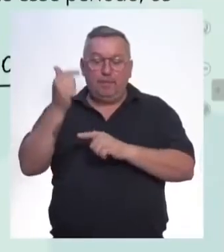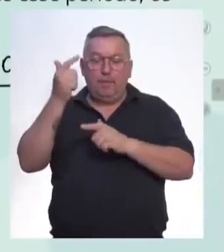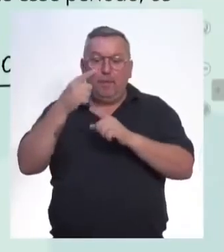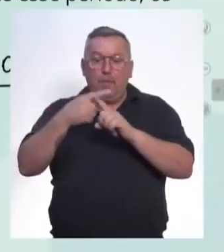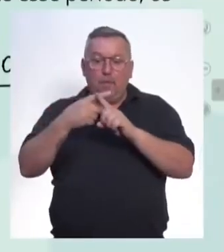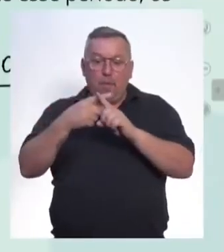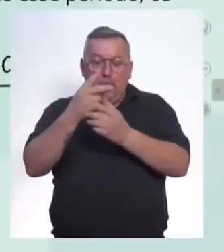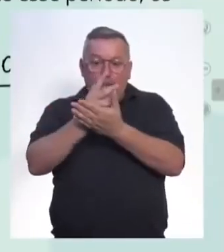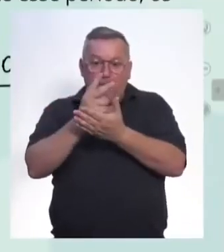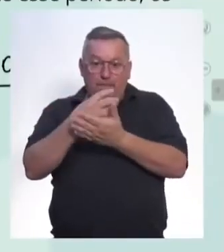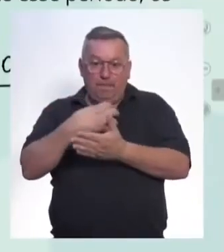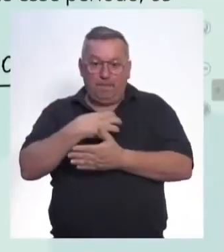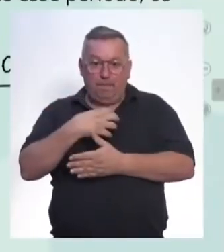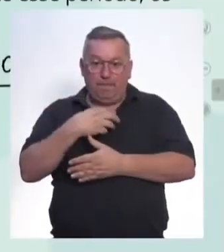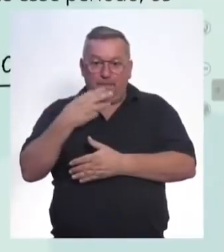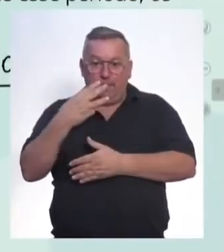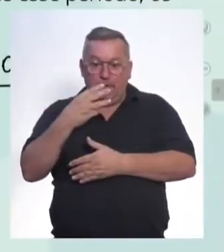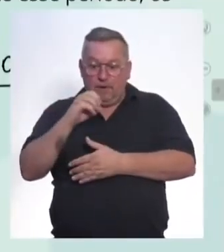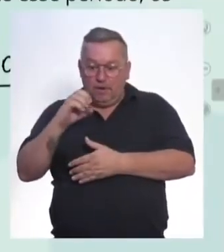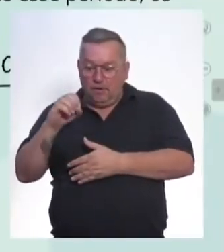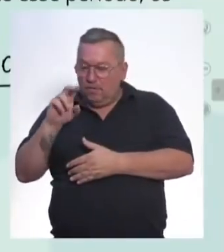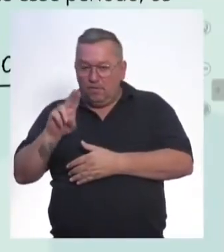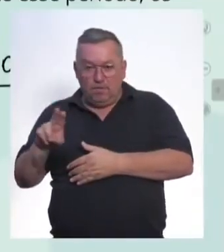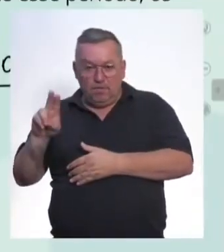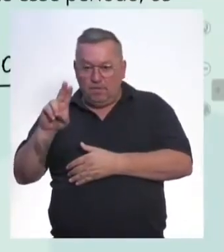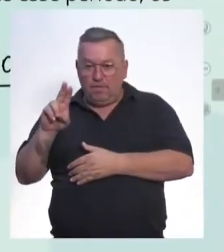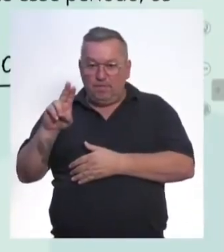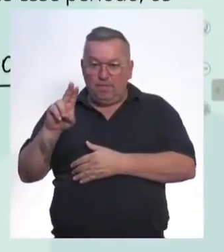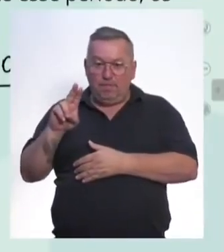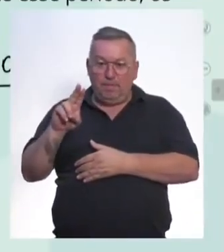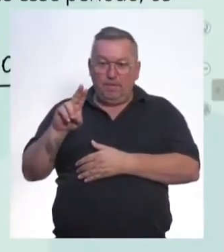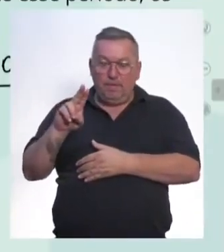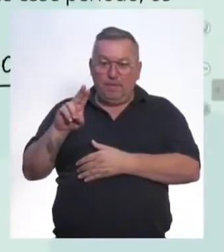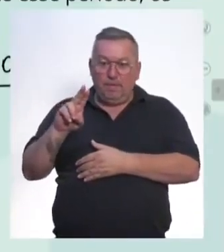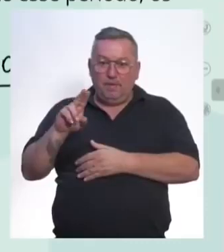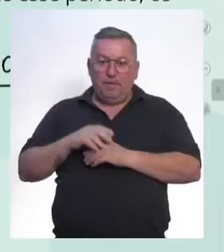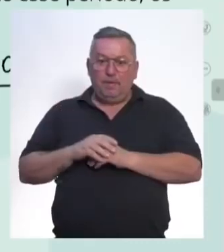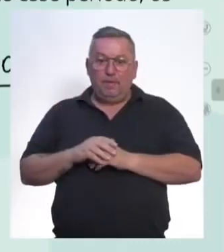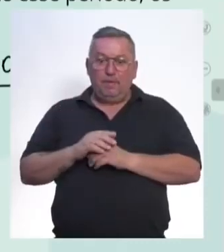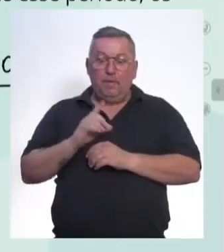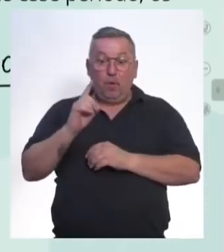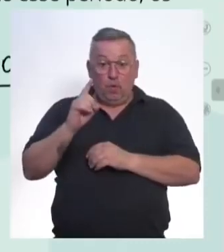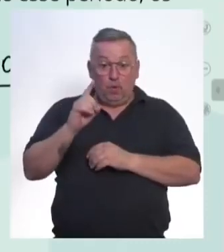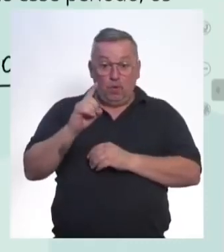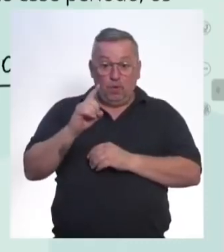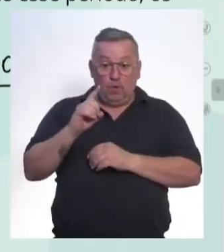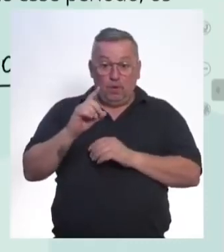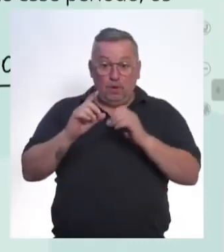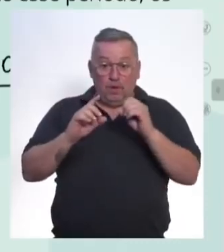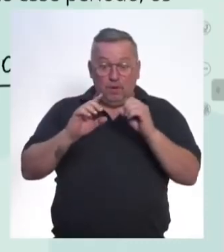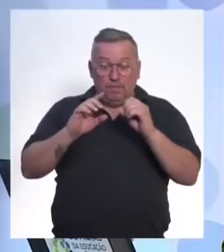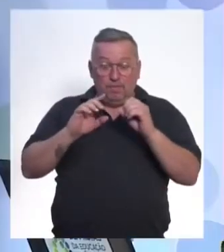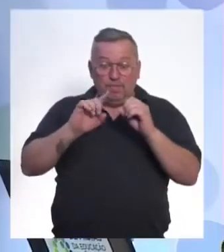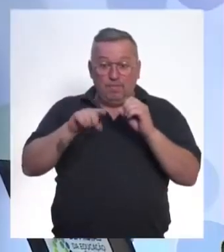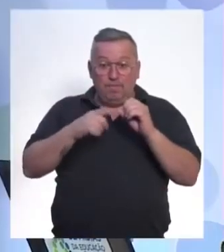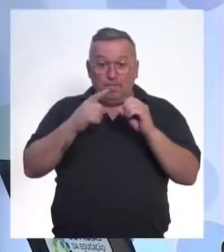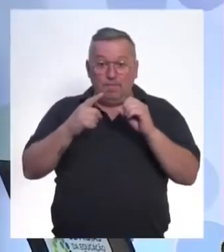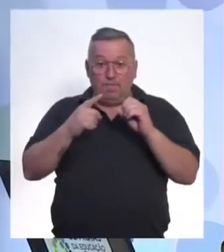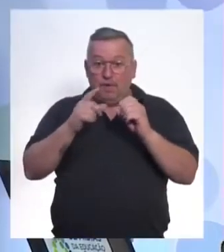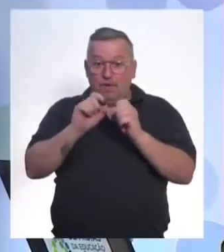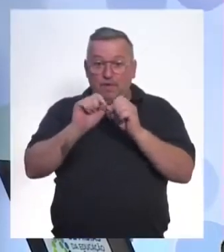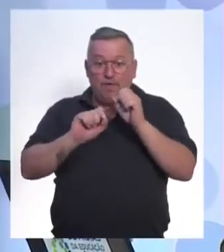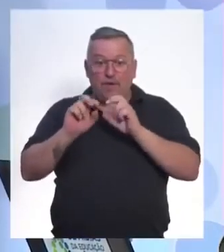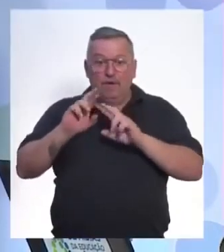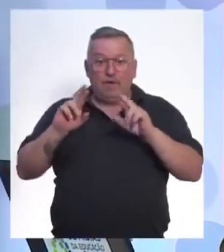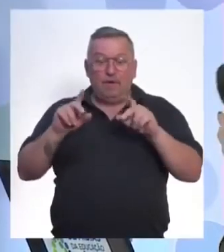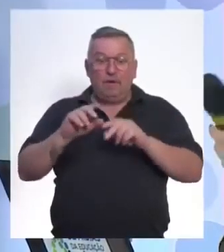do mesmo jeito. Esses 3 zeros eu não vou usar. Tá? Vou baixar lá no final. 1, 0, posso multiplicar, mas aqui não vai fazer